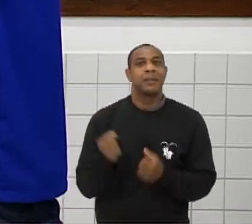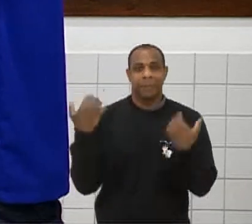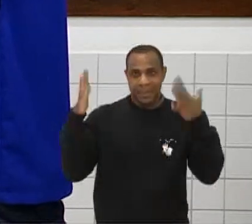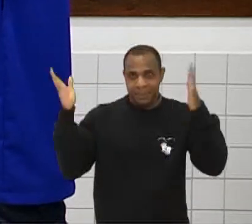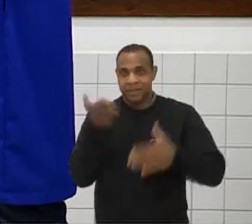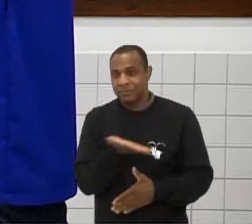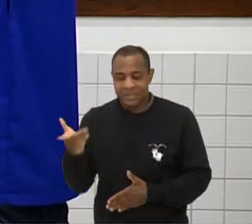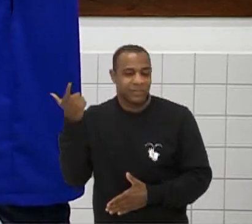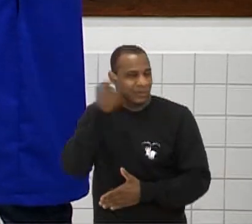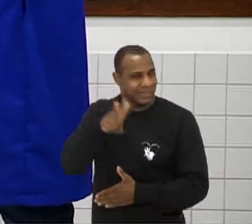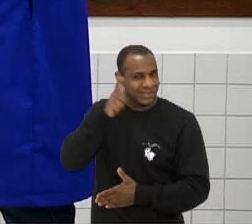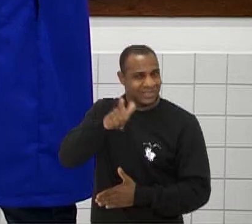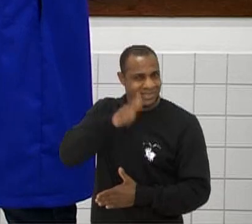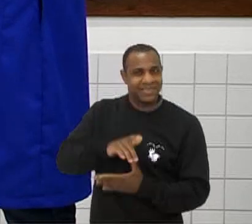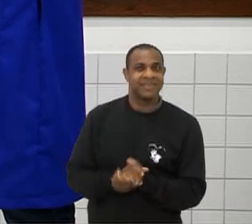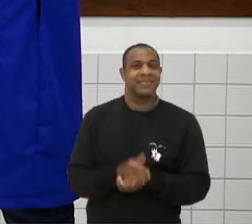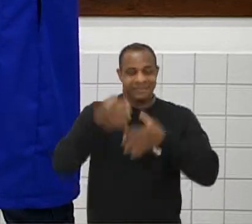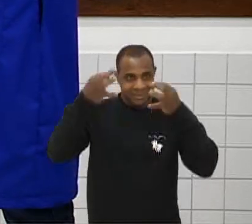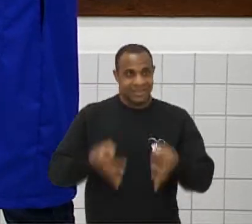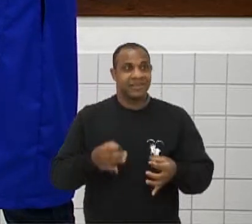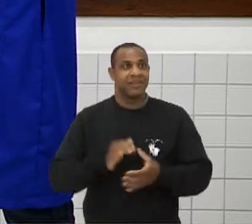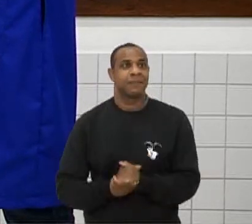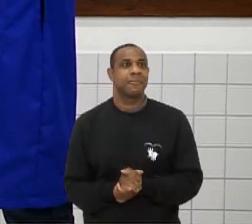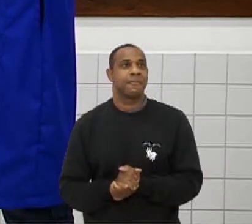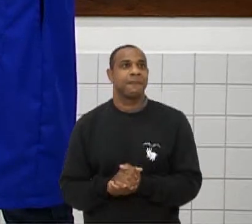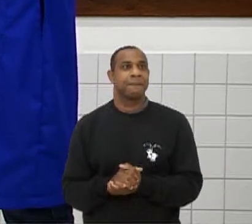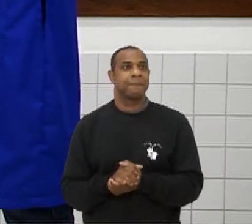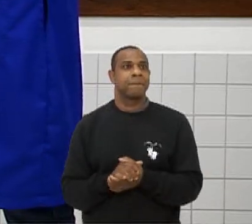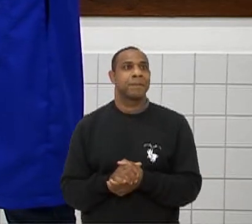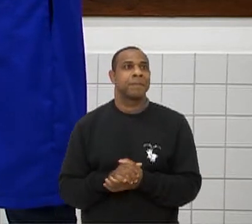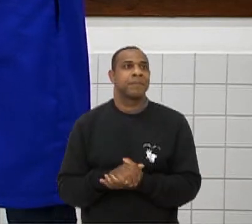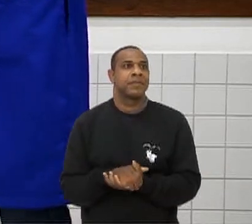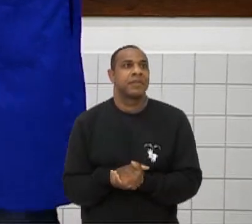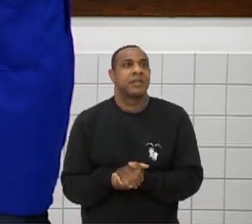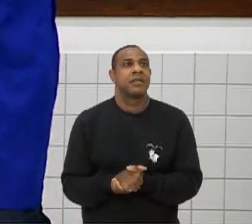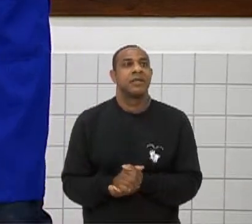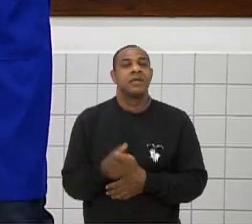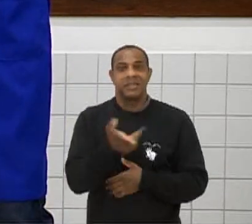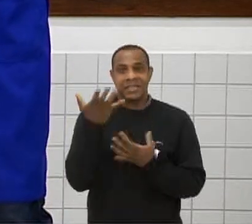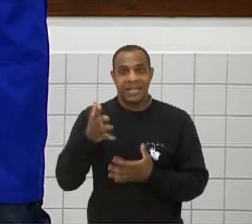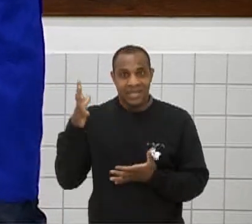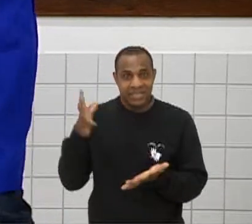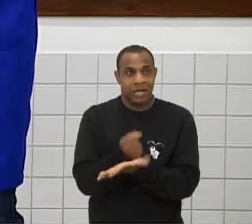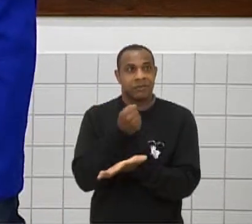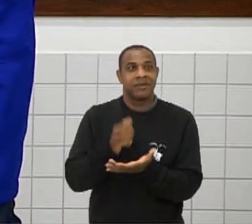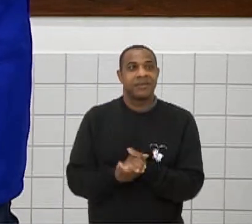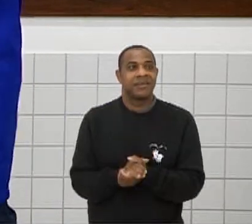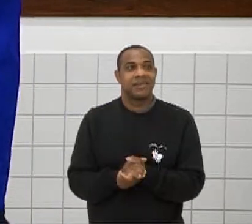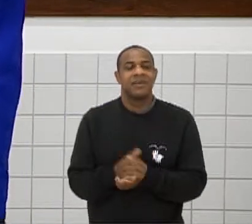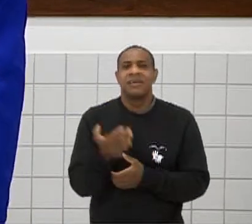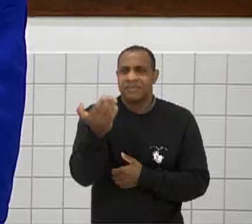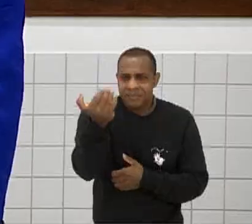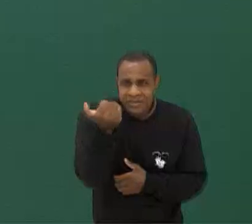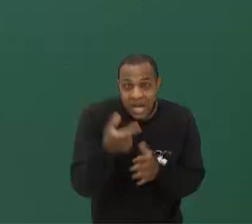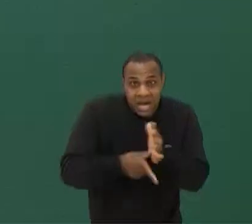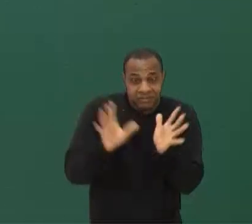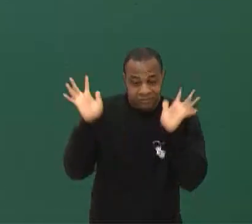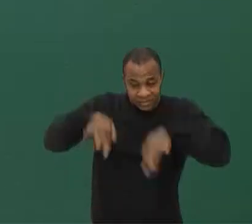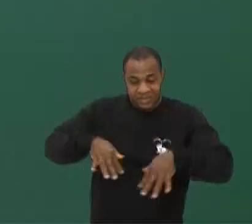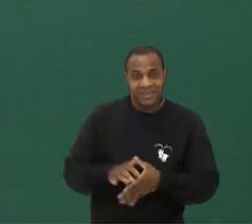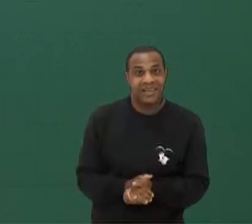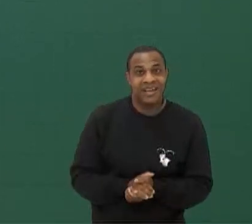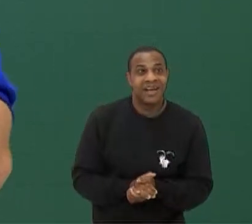responderam corretamente essa alternativa. Você quer dar um salve para mais alguém? Antes de fechar a aula, vem aqui comigo, olha lá.